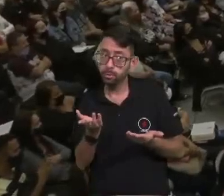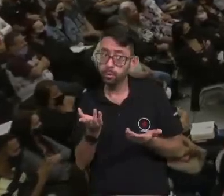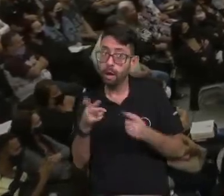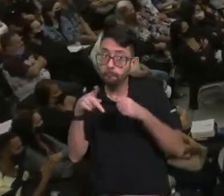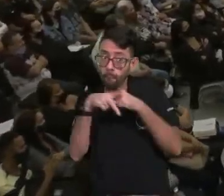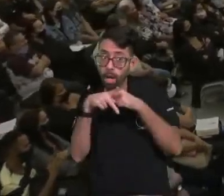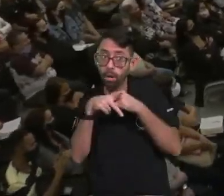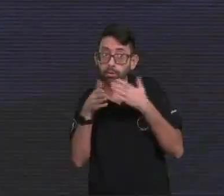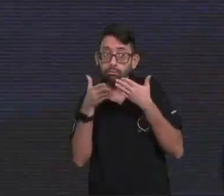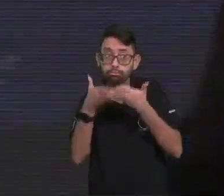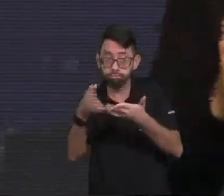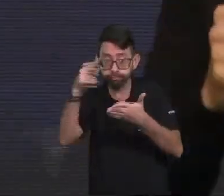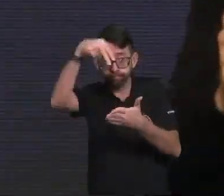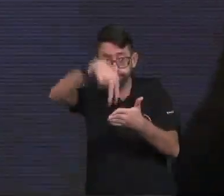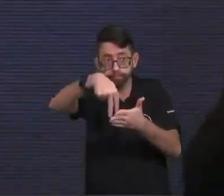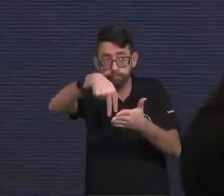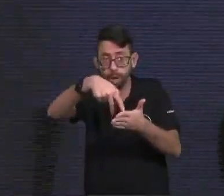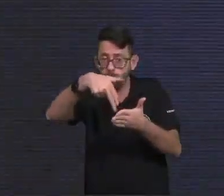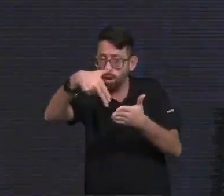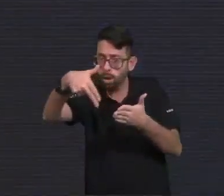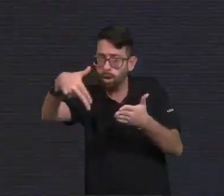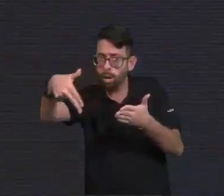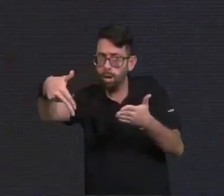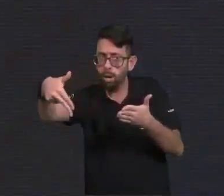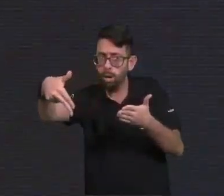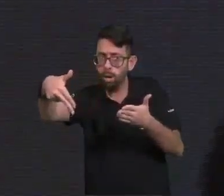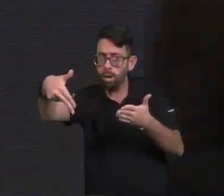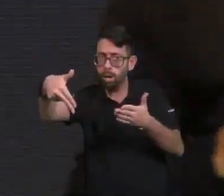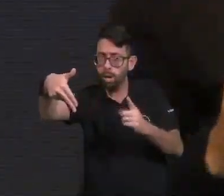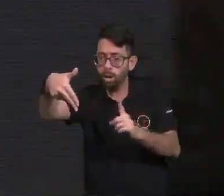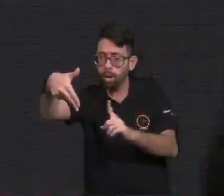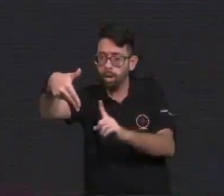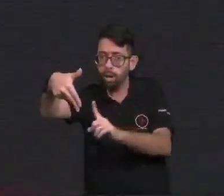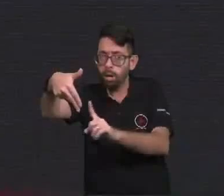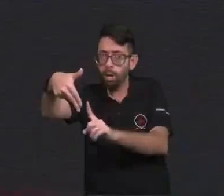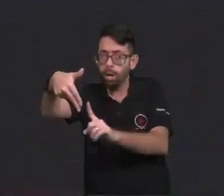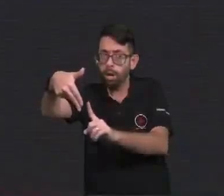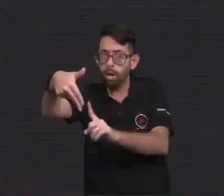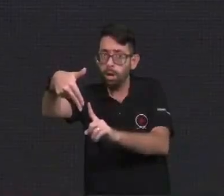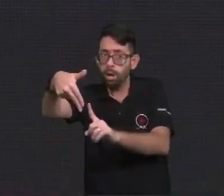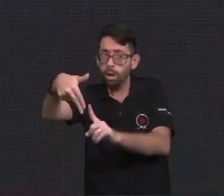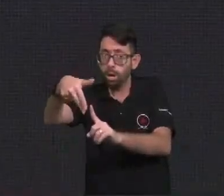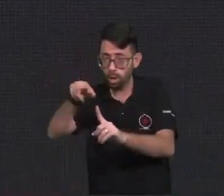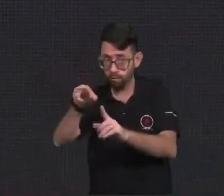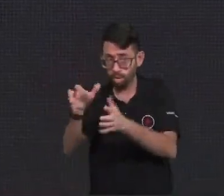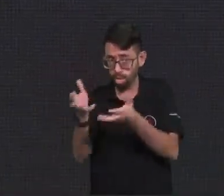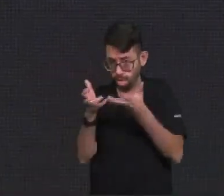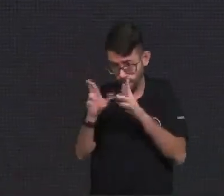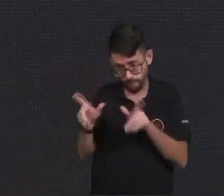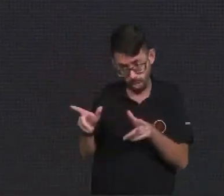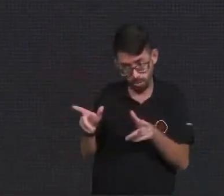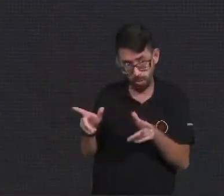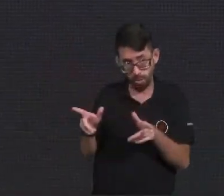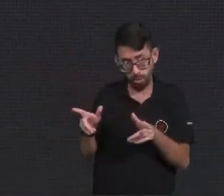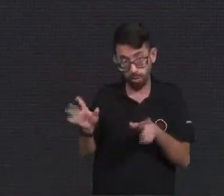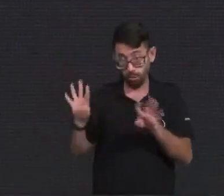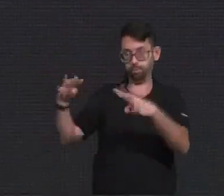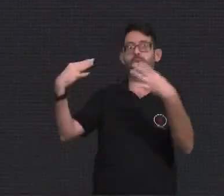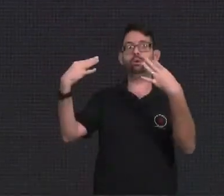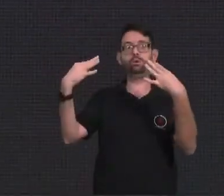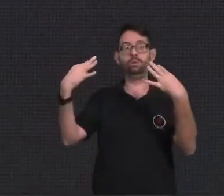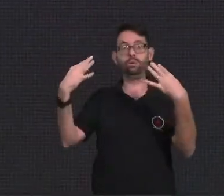vai andar sobre? E quem vai atrás dele? Porque quando você quiser fazer algo diferente, não espere ser ovacionado e ter ninguém atrás de você.